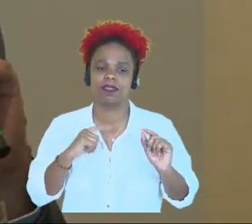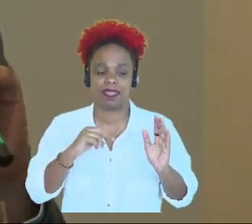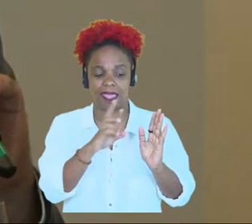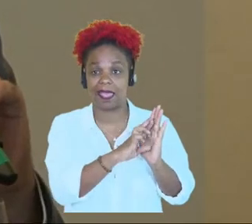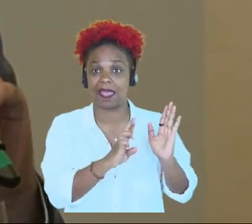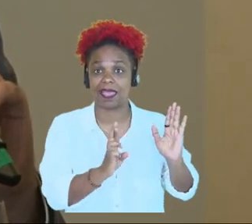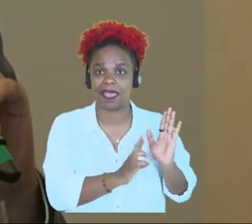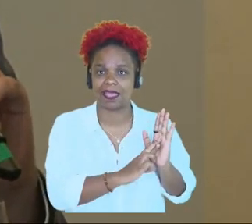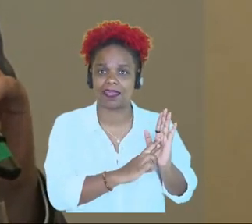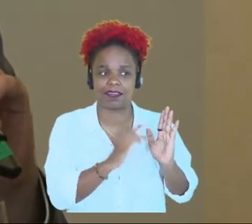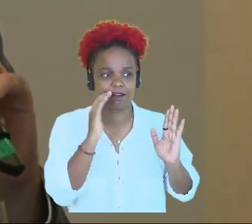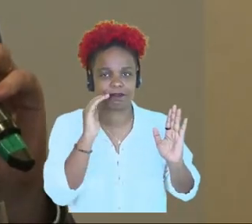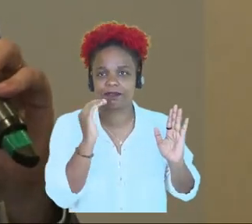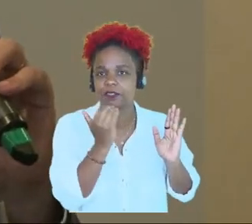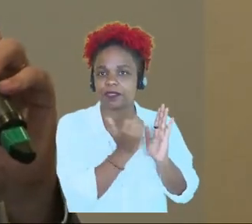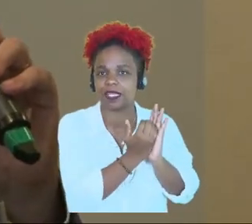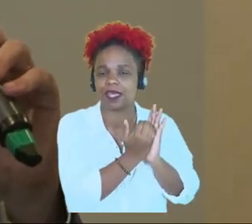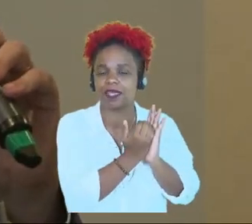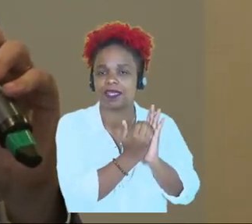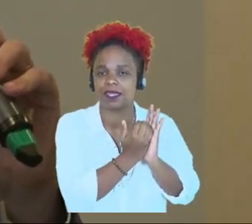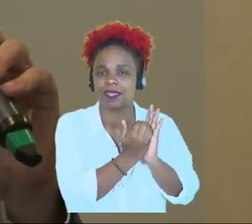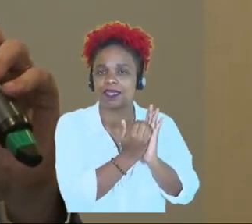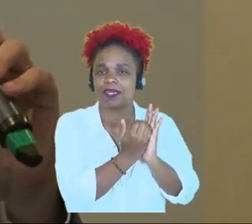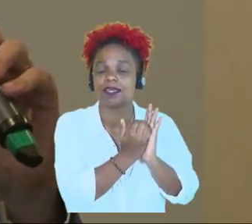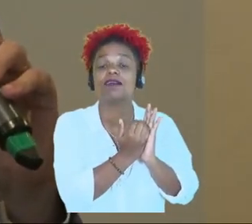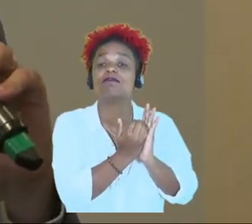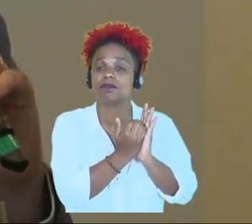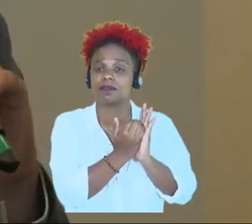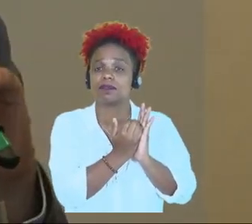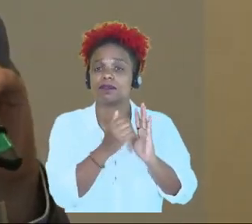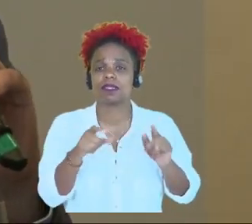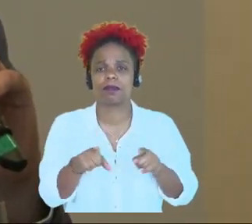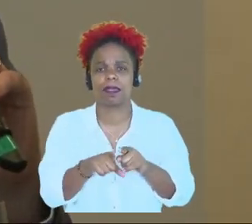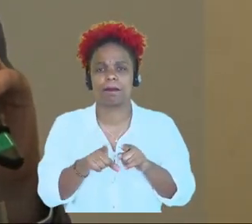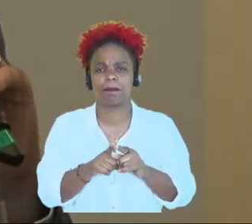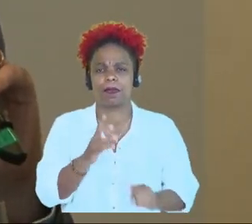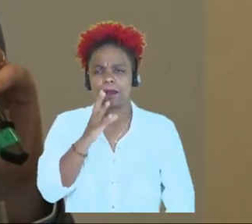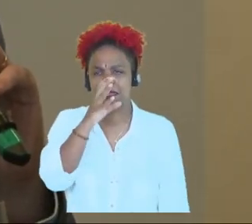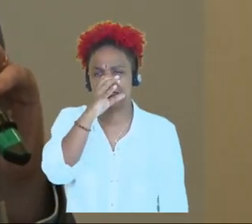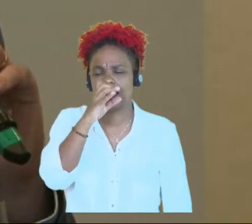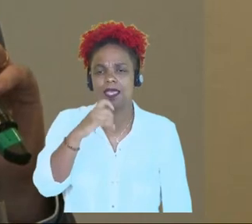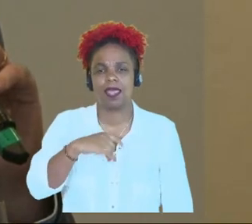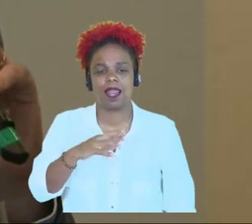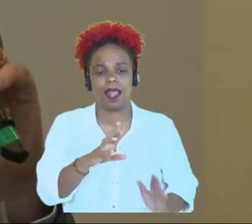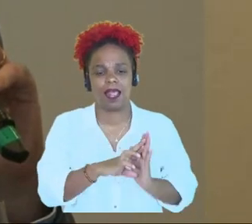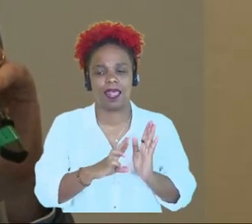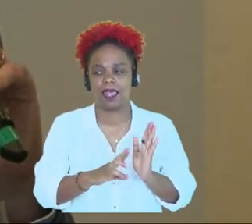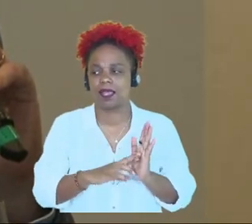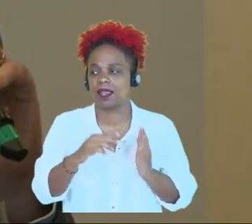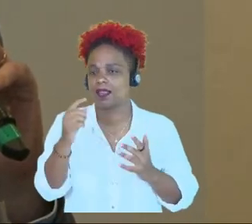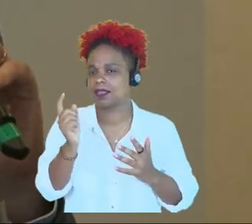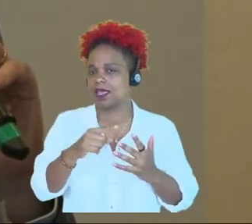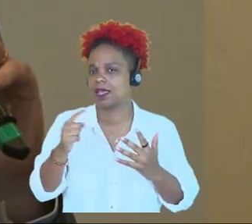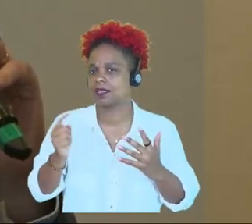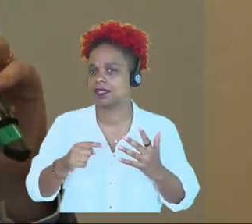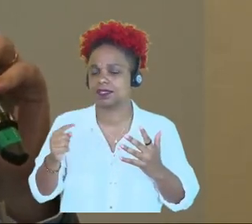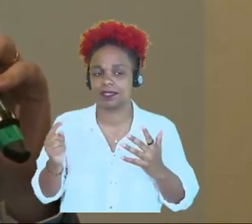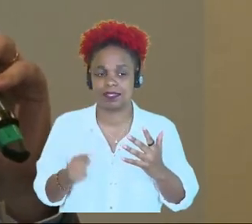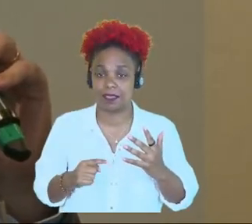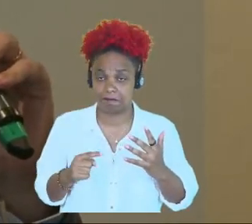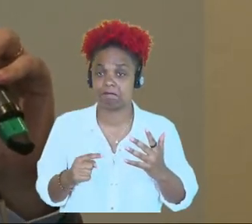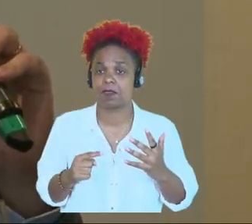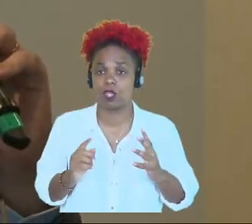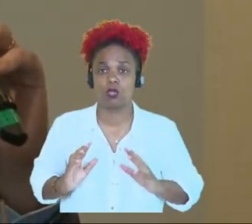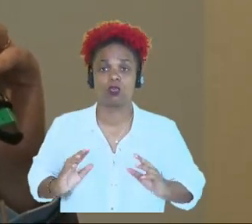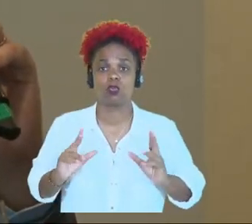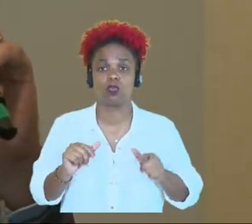do jogo. Está no estabelecimento e na permanência de um conjunto de regras do jogo que permita não só que